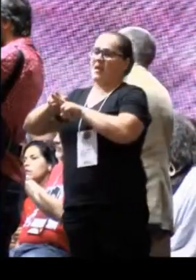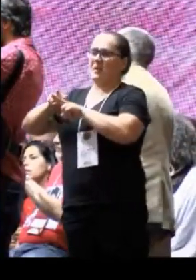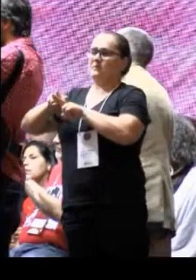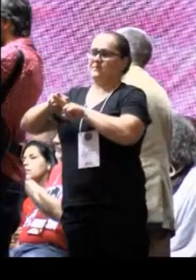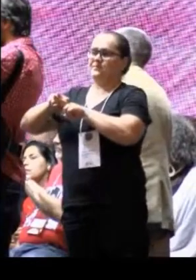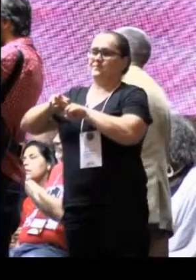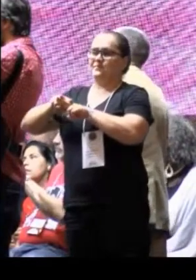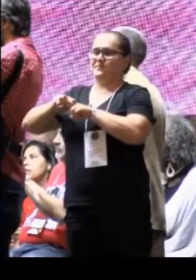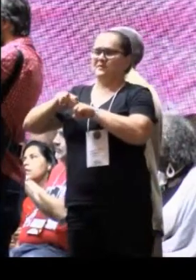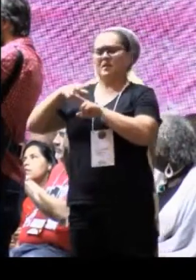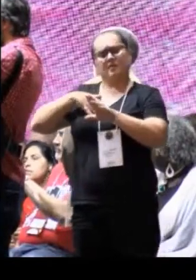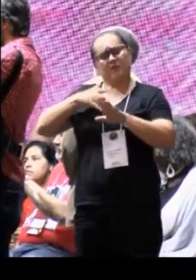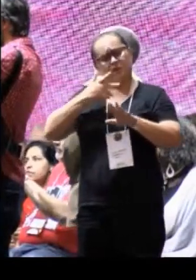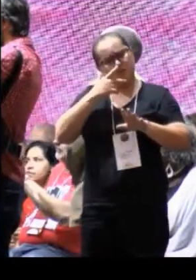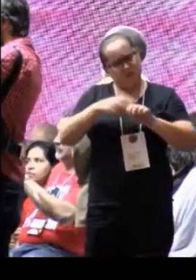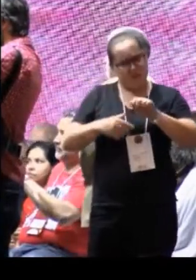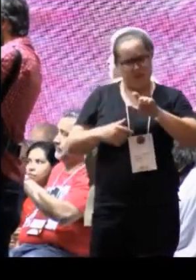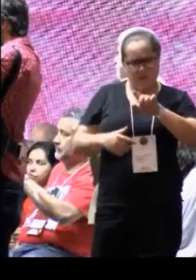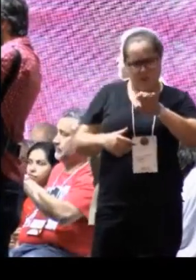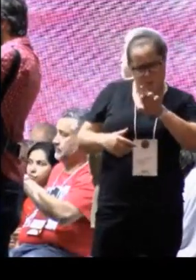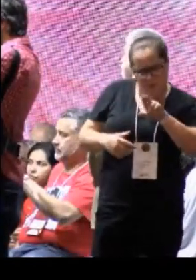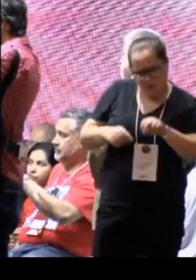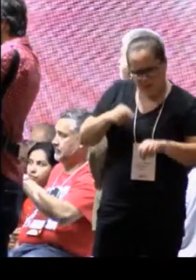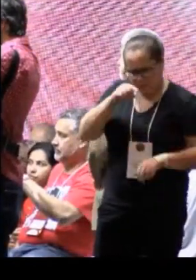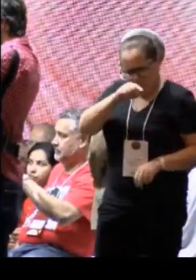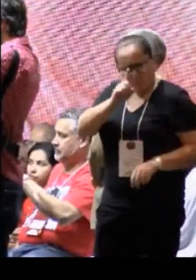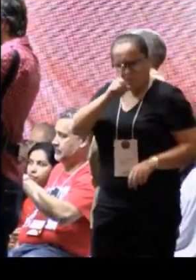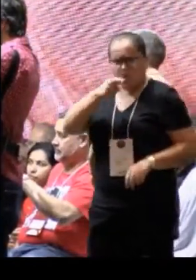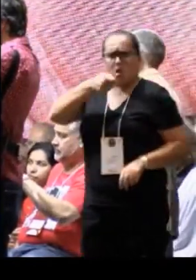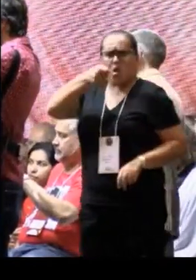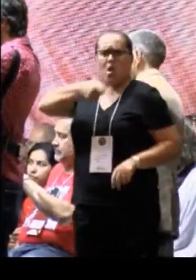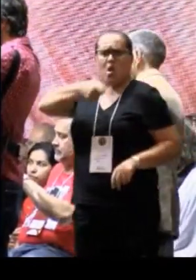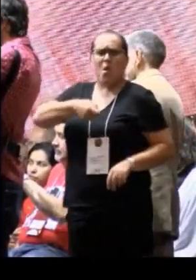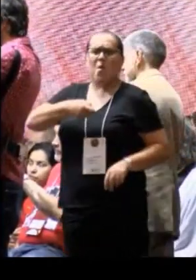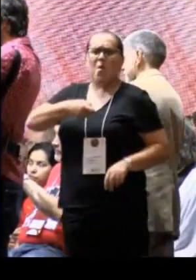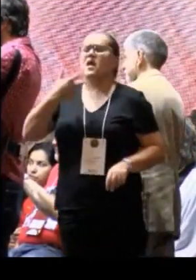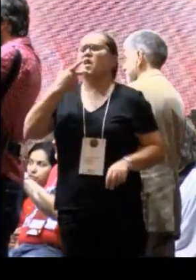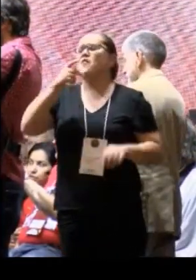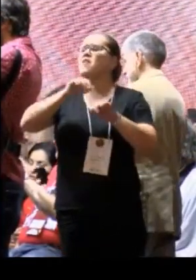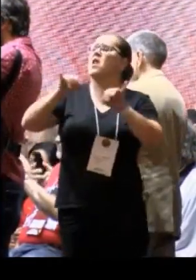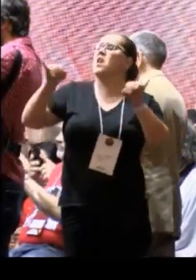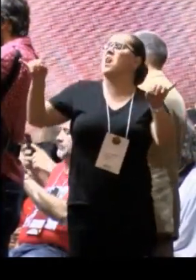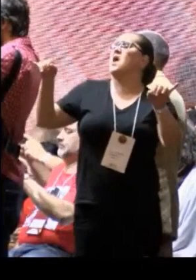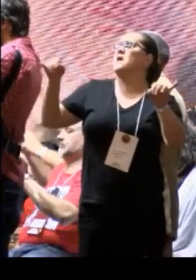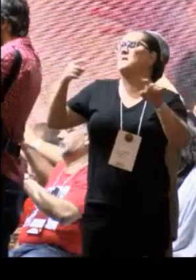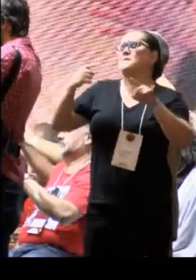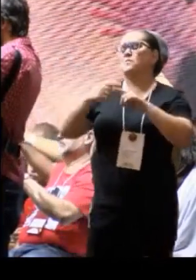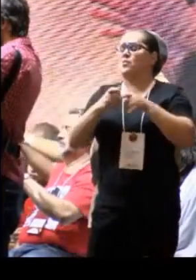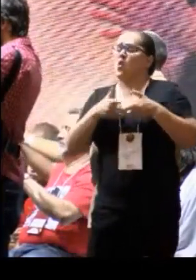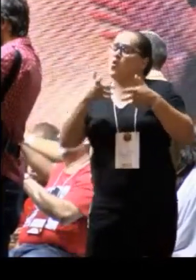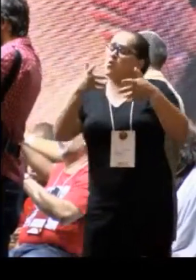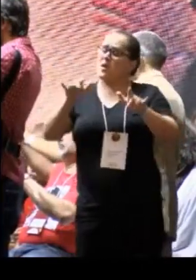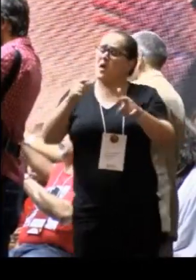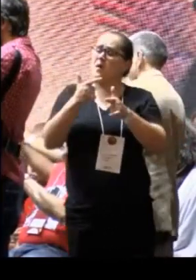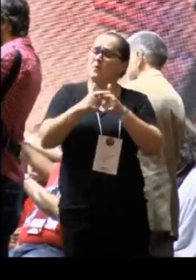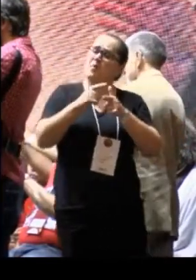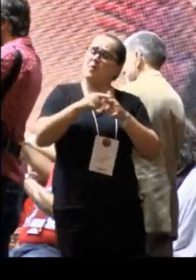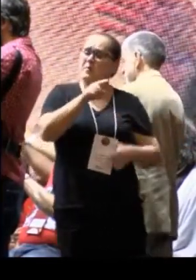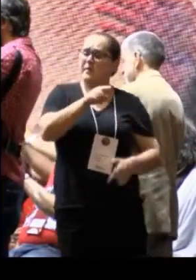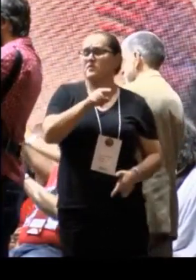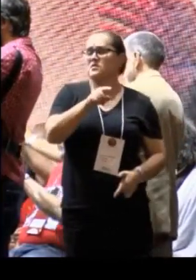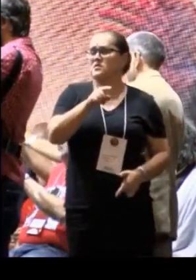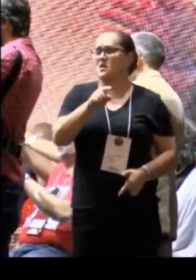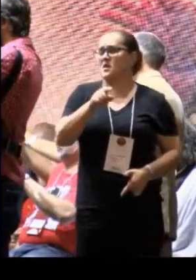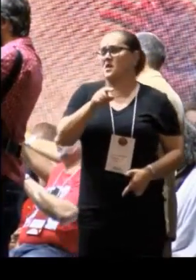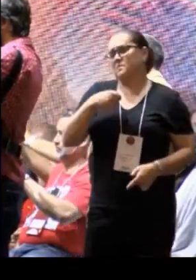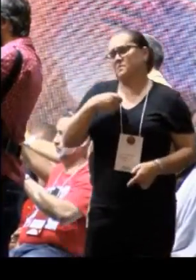Tayana. Eu ainda falei para o Alberto: Alberto, você não é obrigado a falar com a imprensa, porque eu não quero criar problema para você.